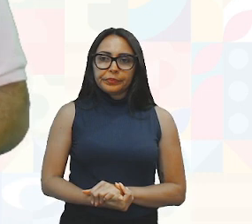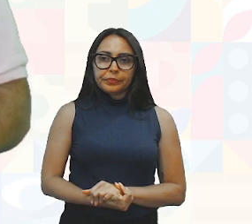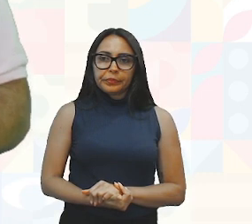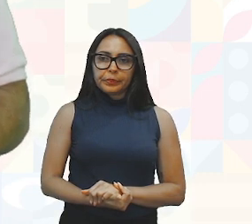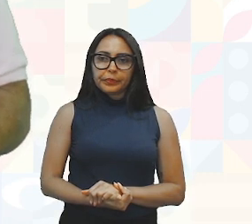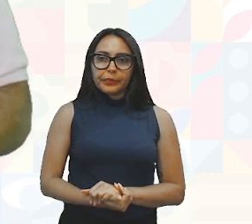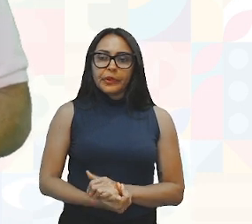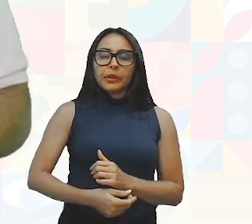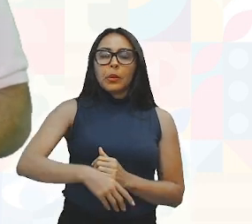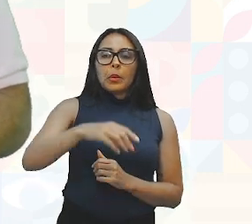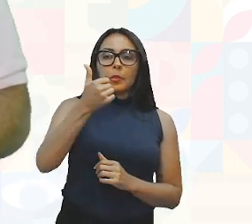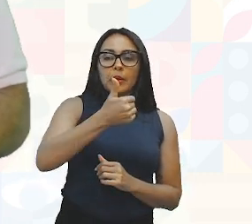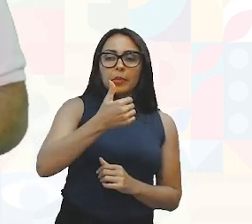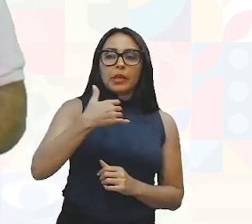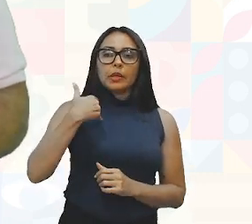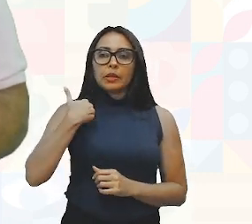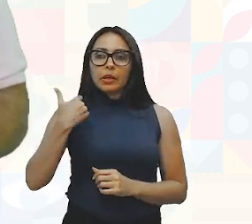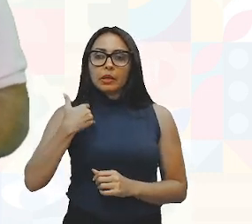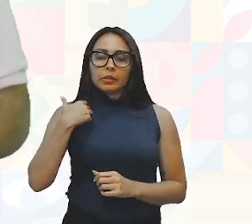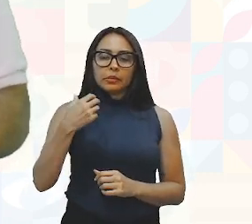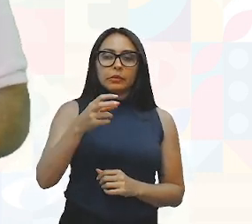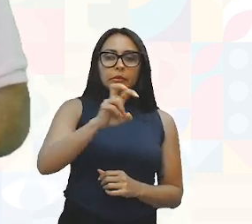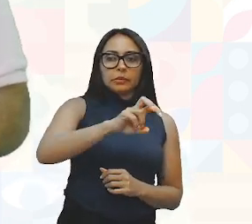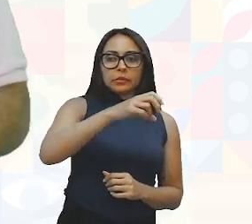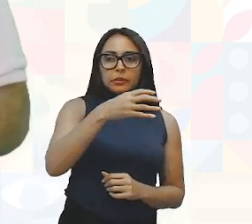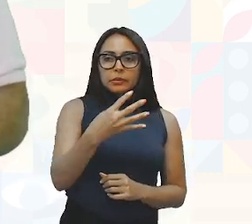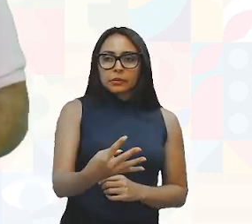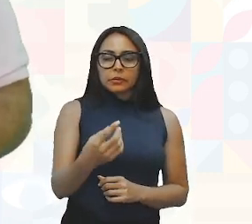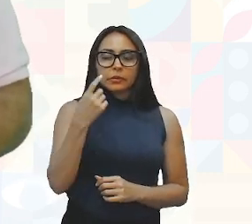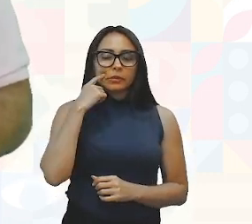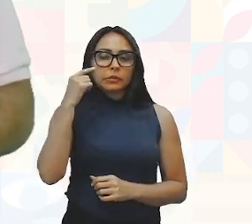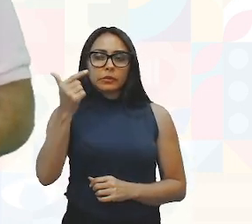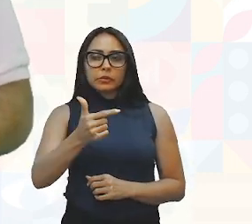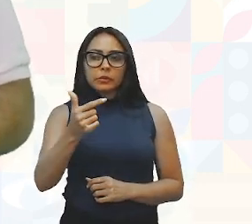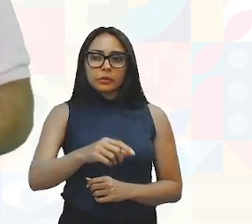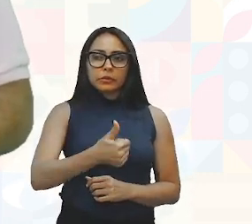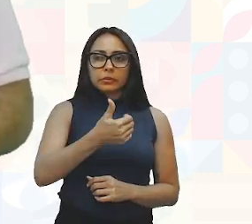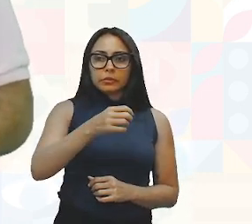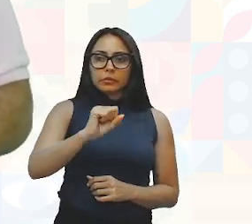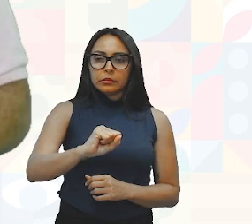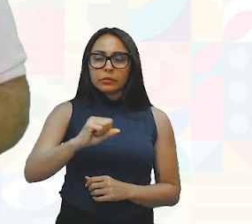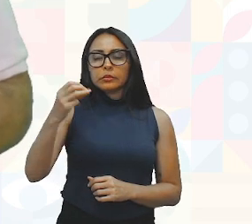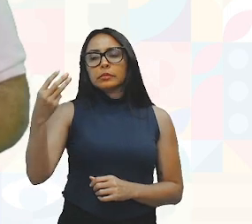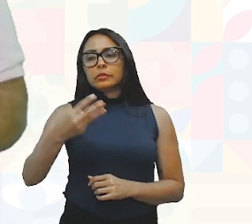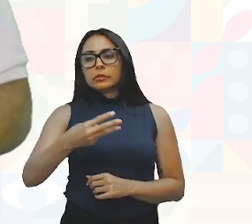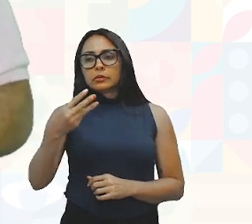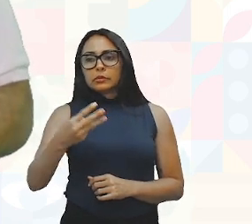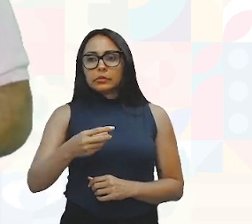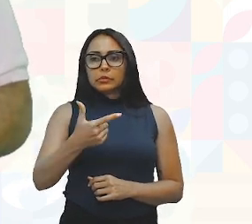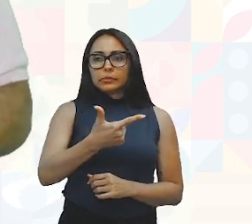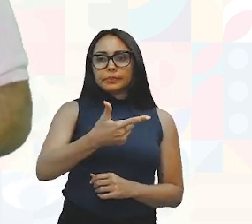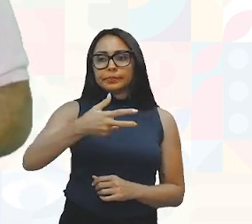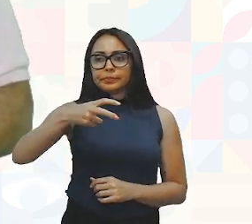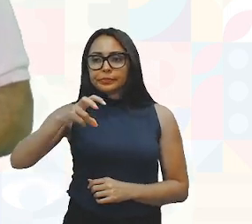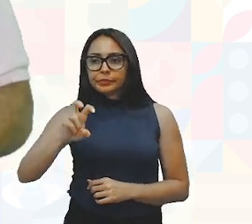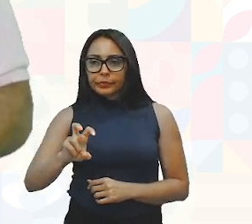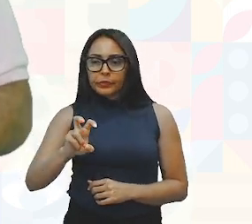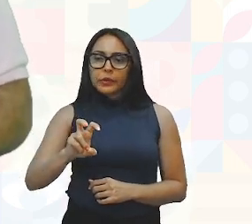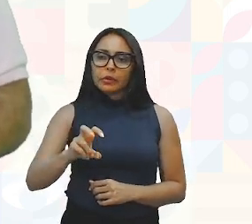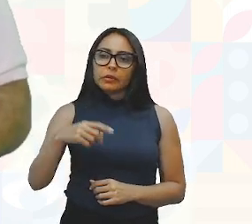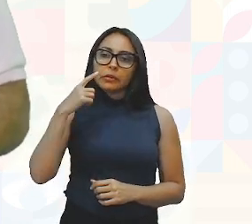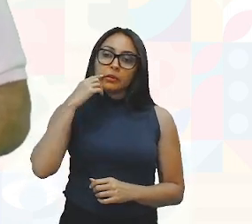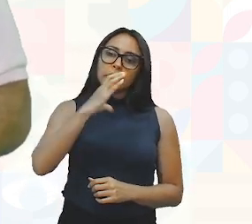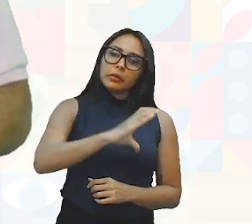do aluno, 54, a segunda idade, 18, e a terceira, 25, e ele classificou as